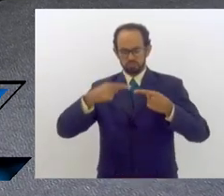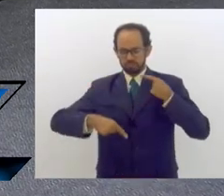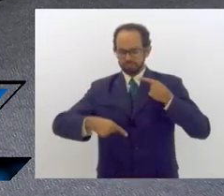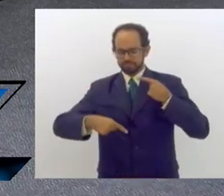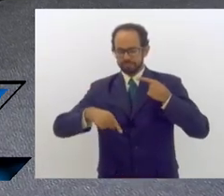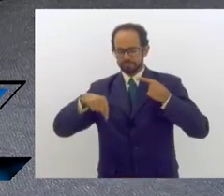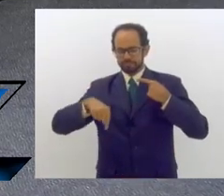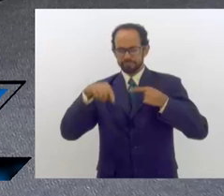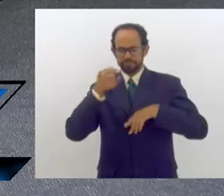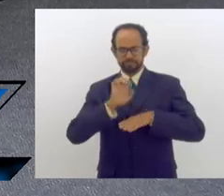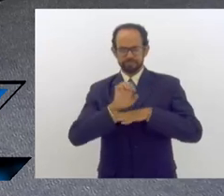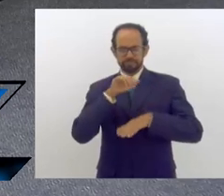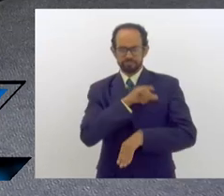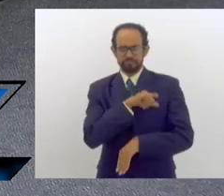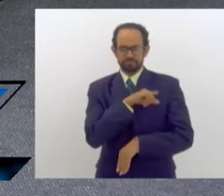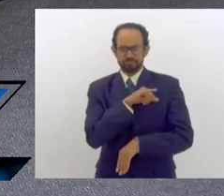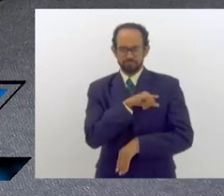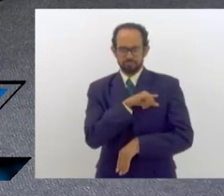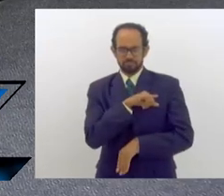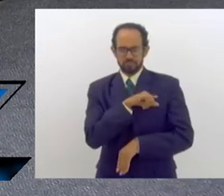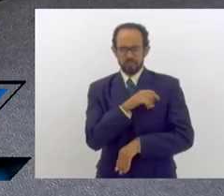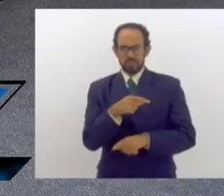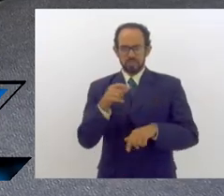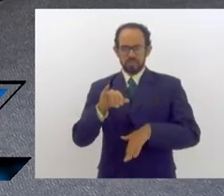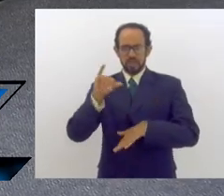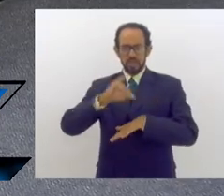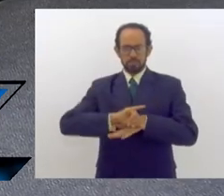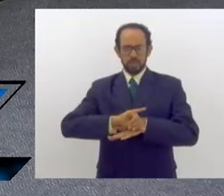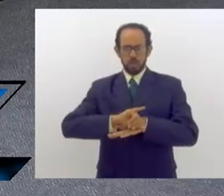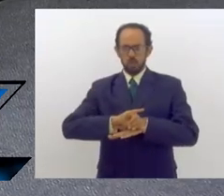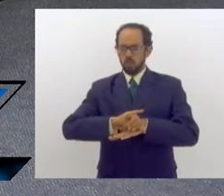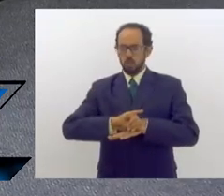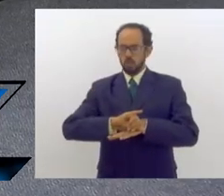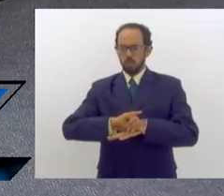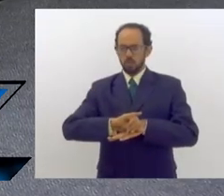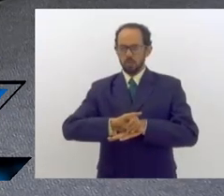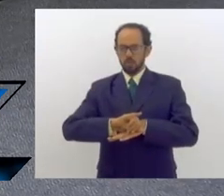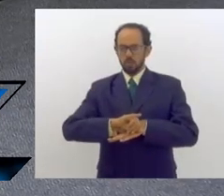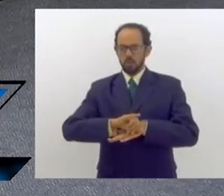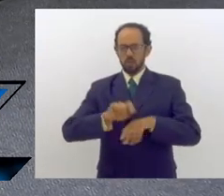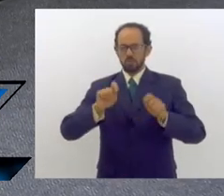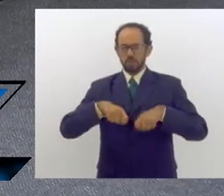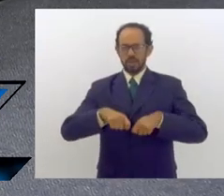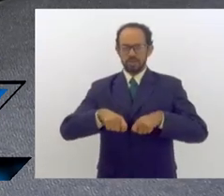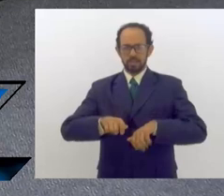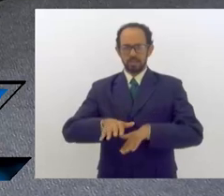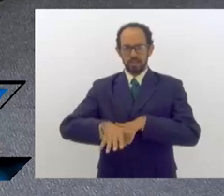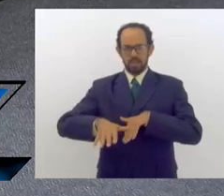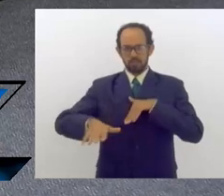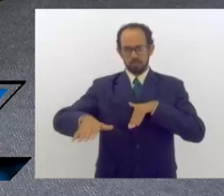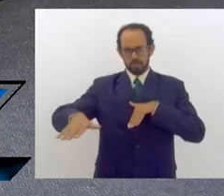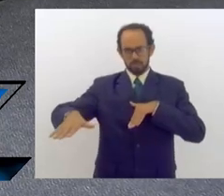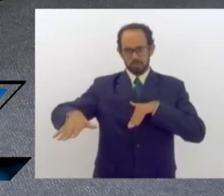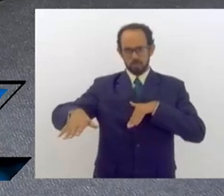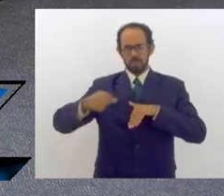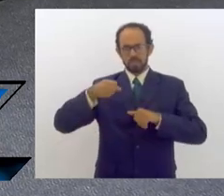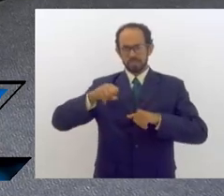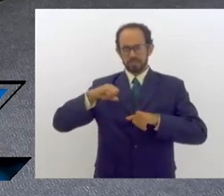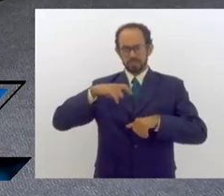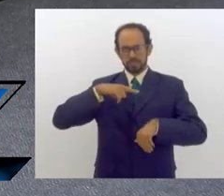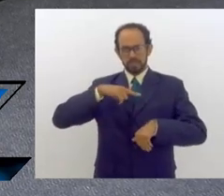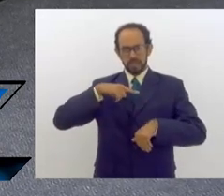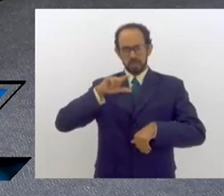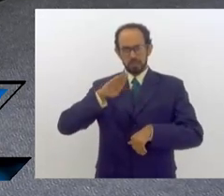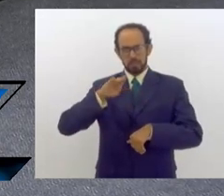e que a região metropolitana do Rio de Janeiro não cabia engarrafamentos porque se existir a uma grande Bahia